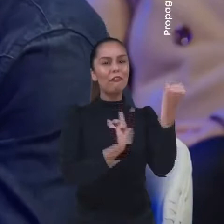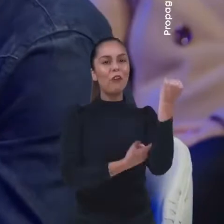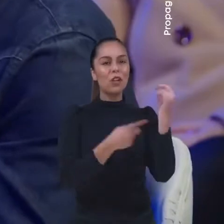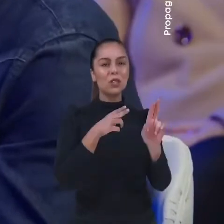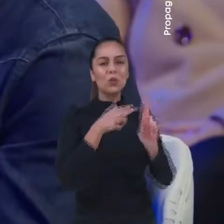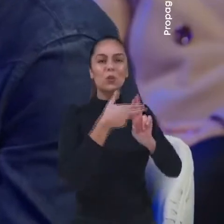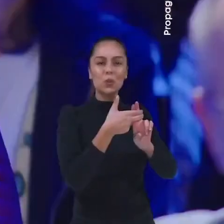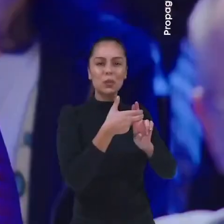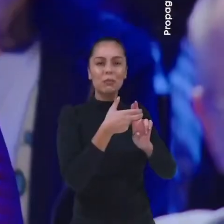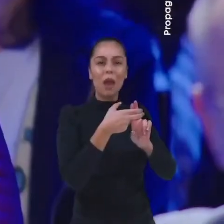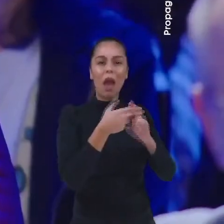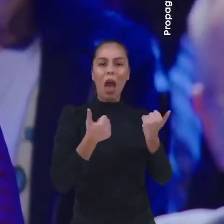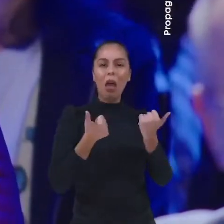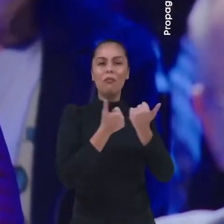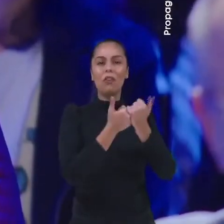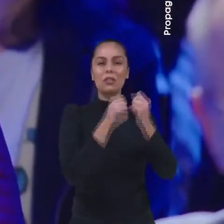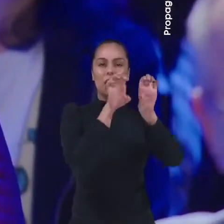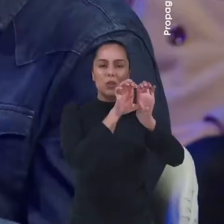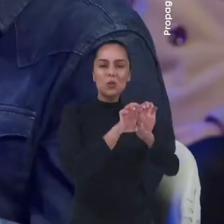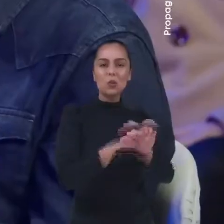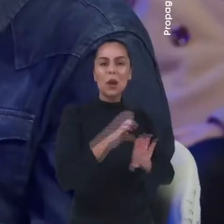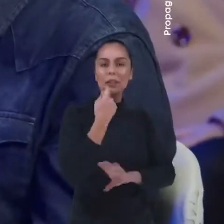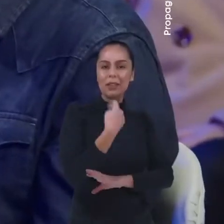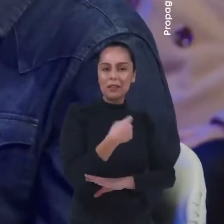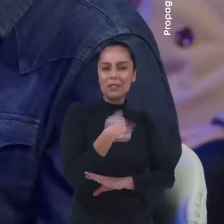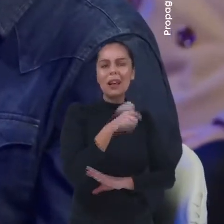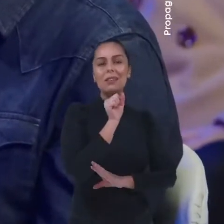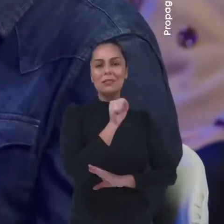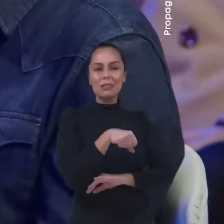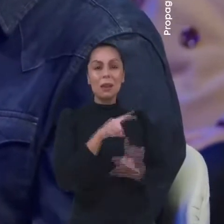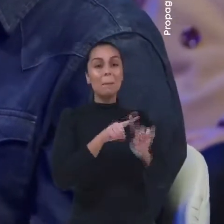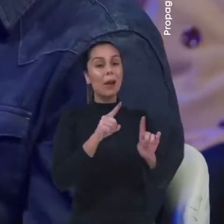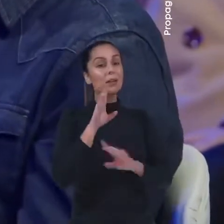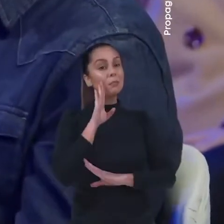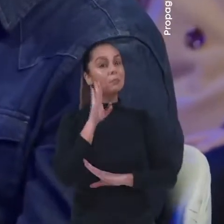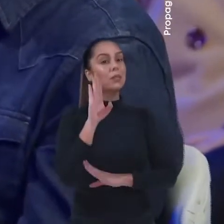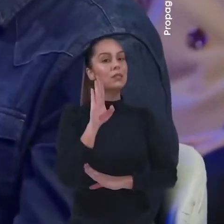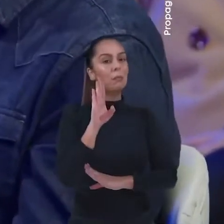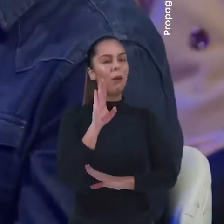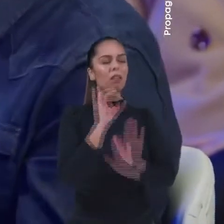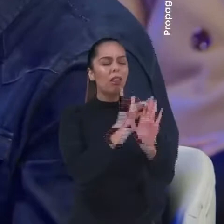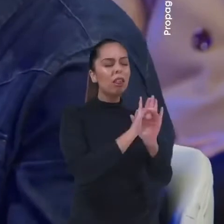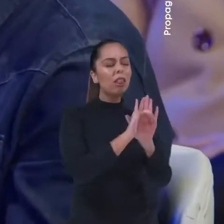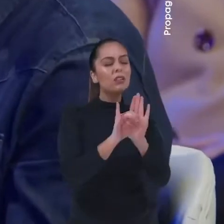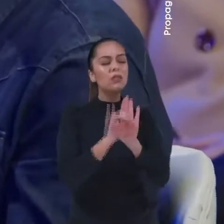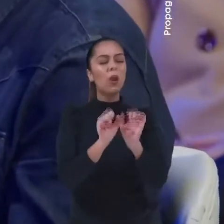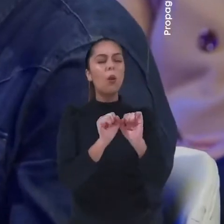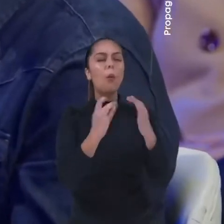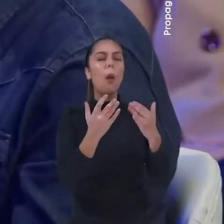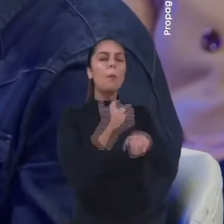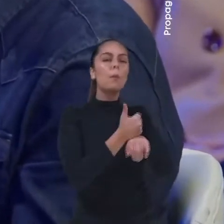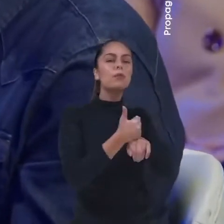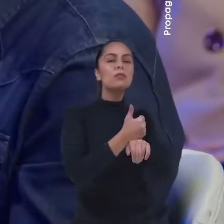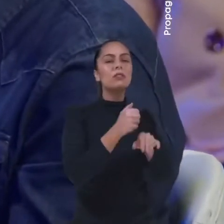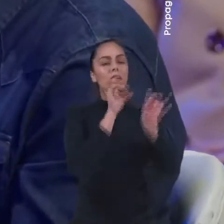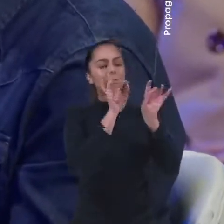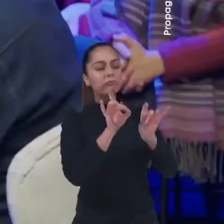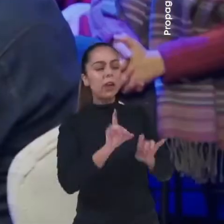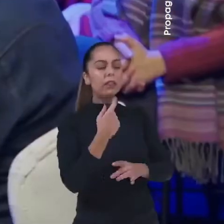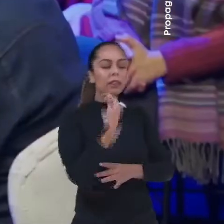de fortalecer o SUS, para reforçar as estruturas que sejam necessárias, mas principalmente identificar quais